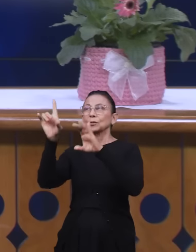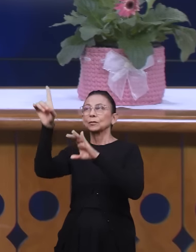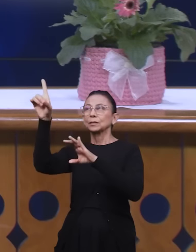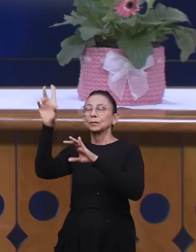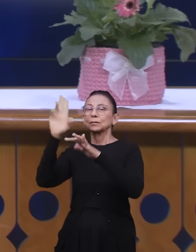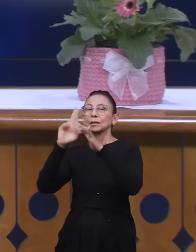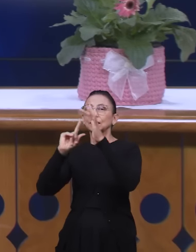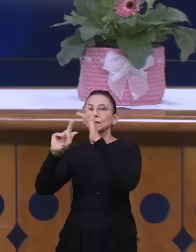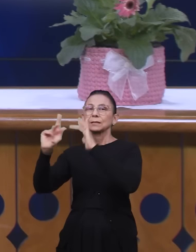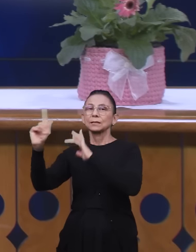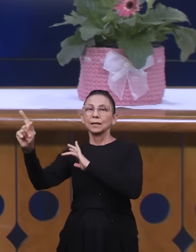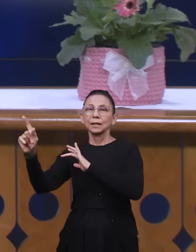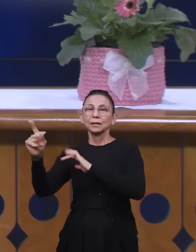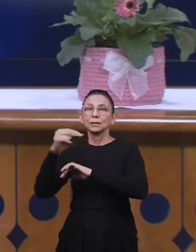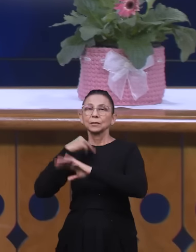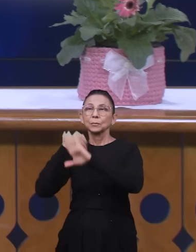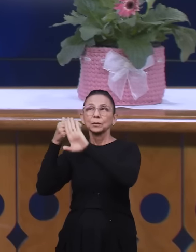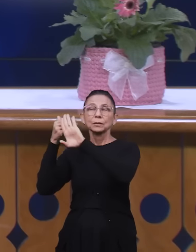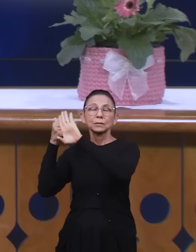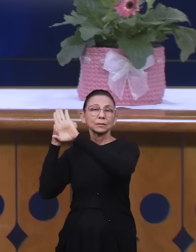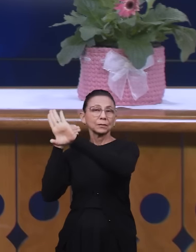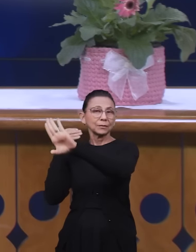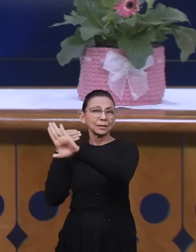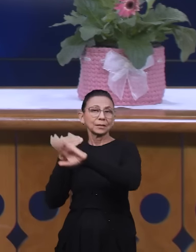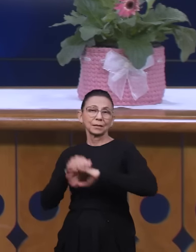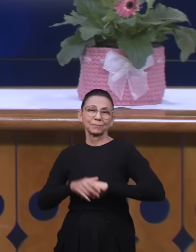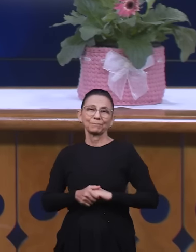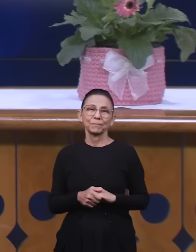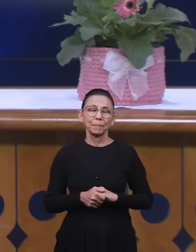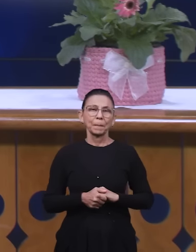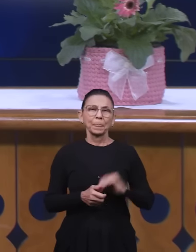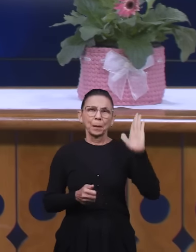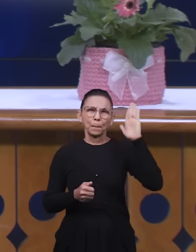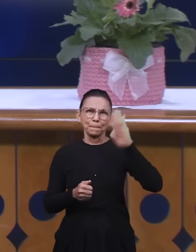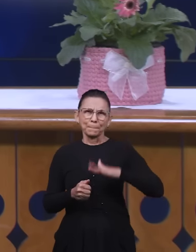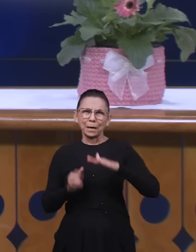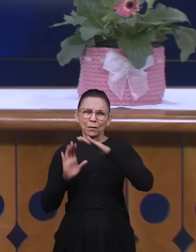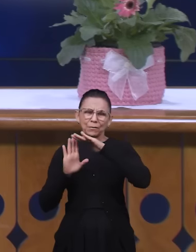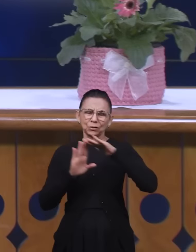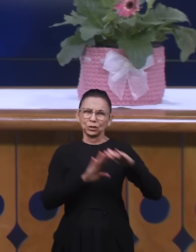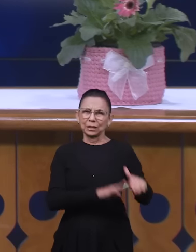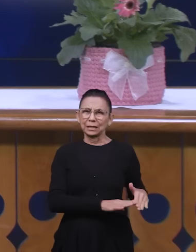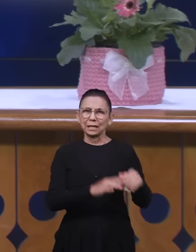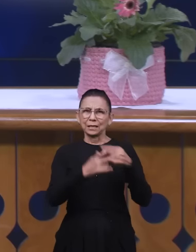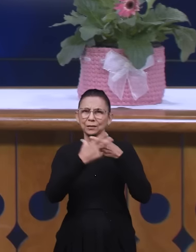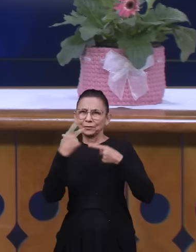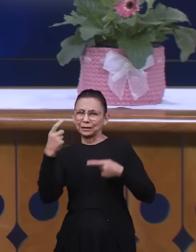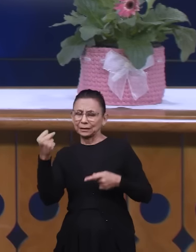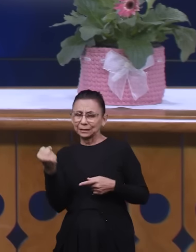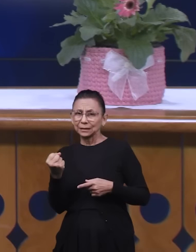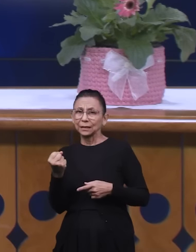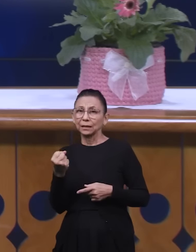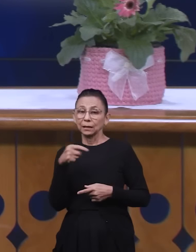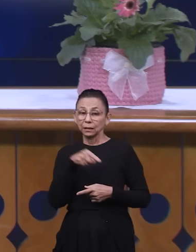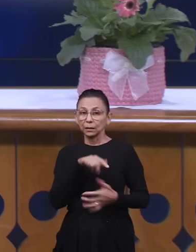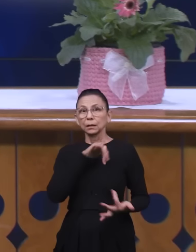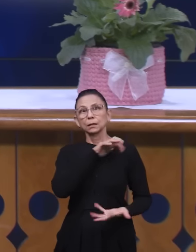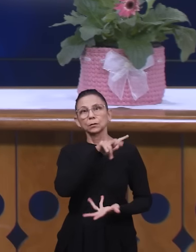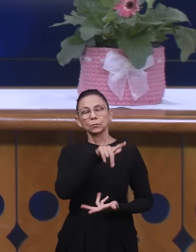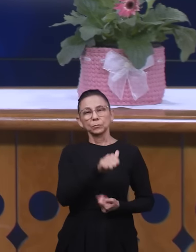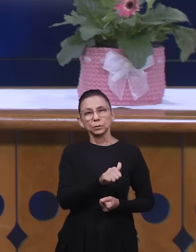apartar disso. Nós só vamos conseguir vencer o mal e vencer as lutas desta